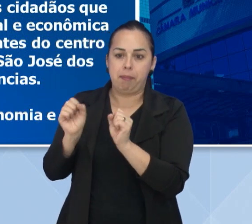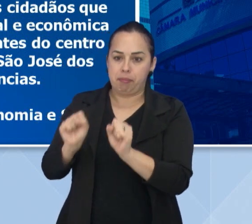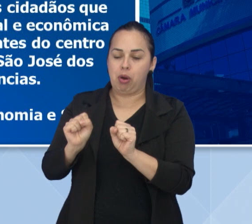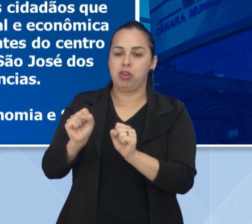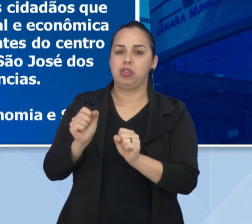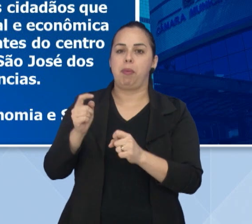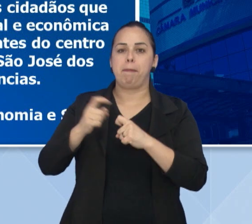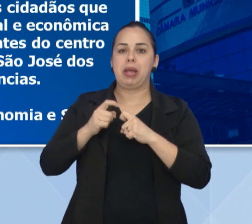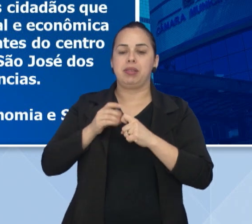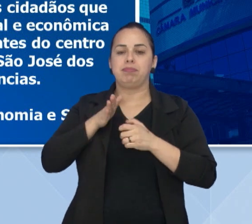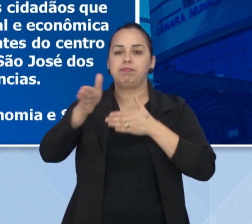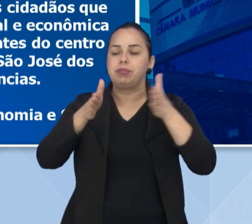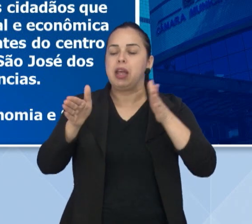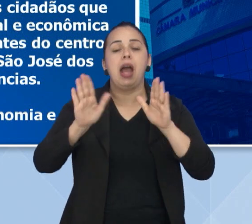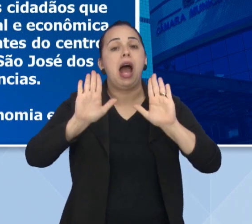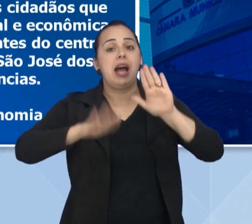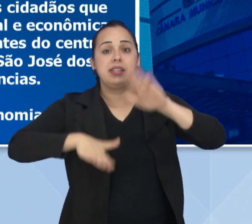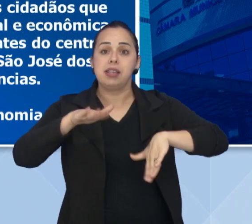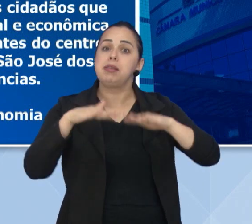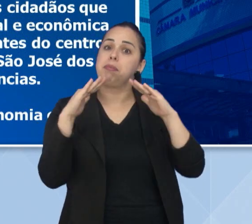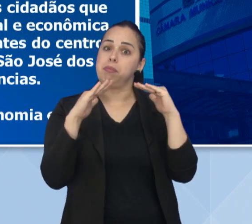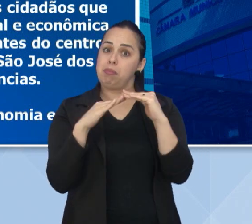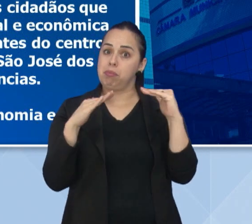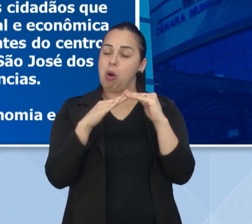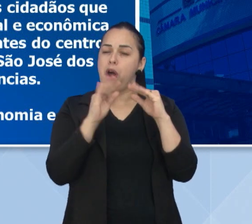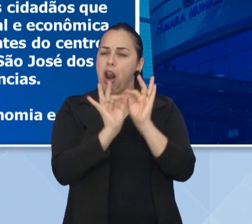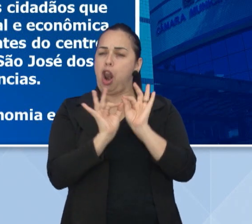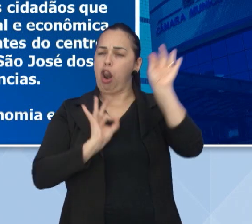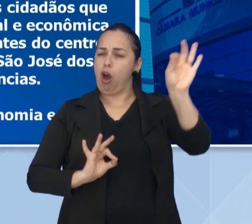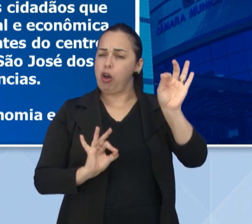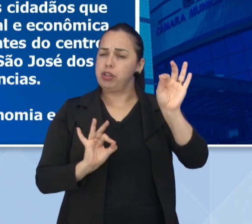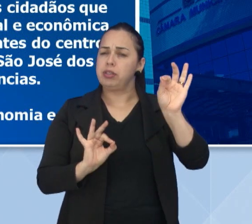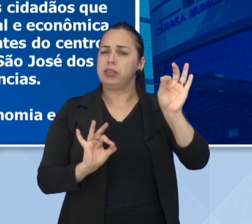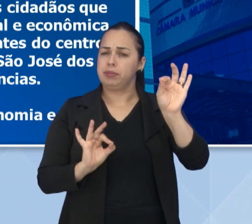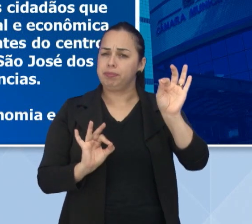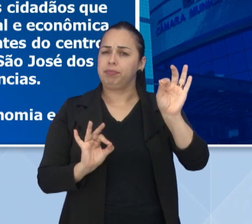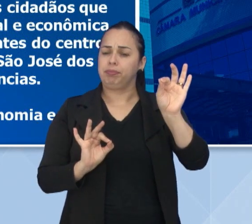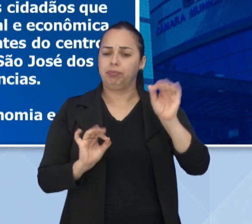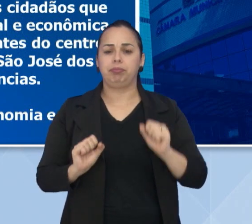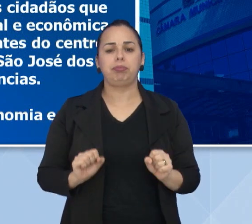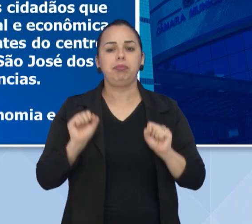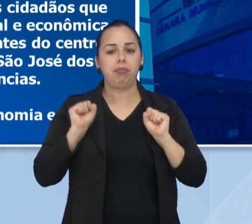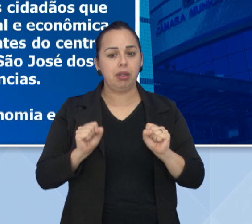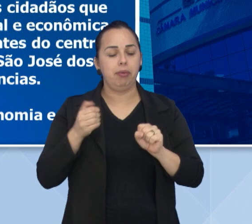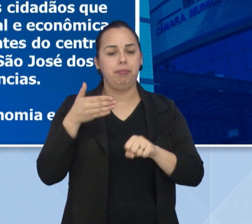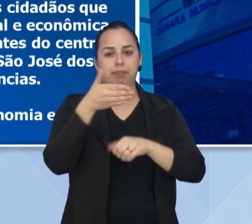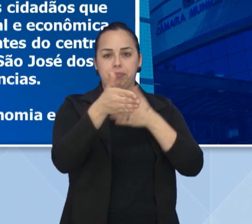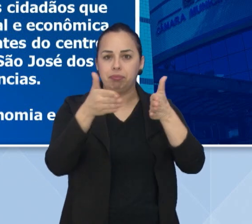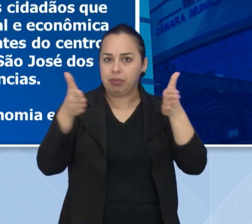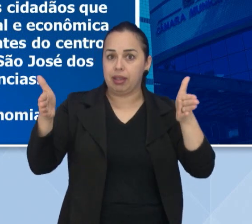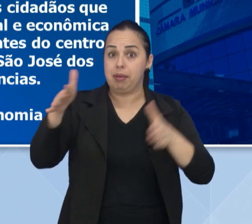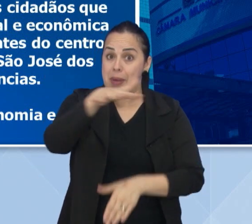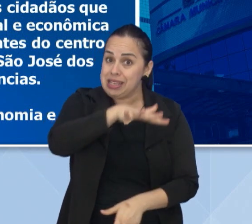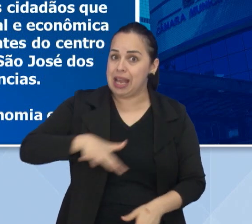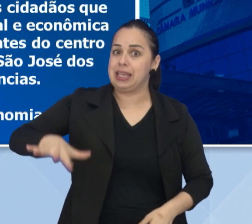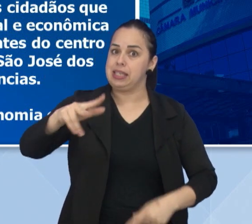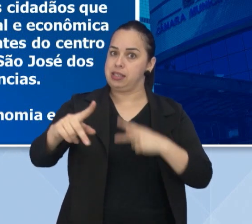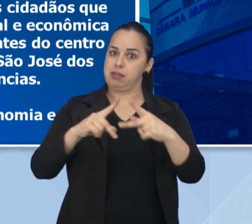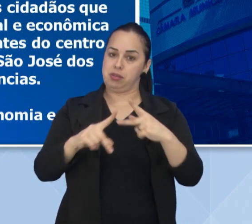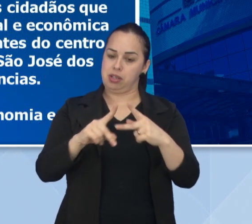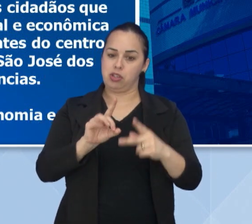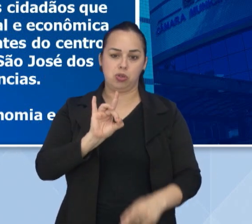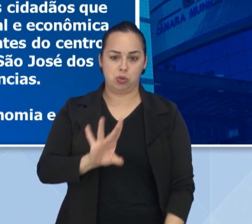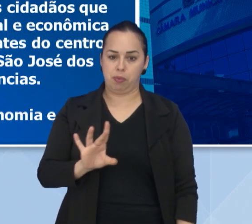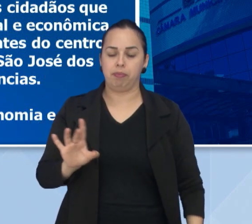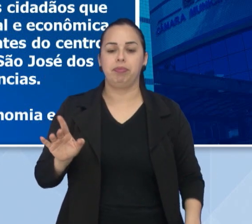e residem em áreas periféricas ou distantes dos centros da cidade, no âmbito do município de São José dos